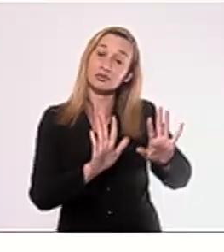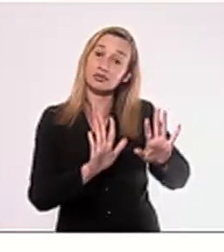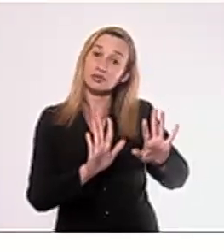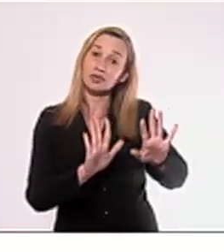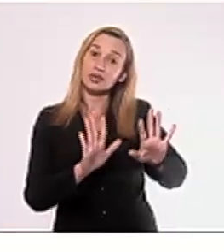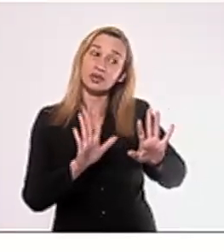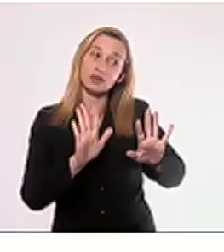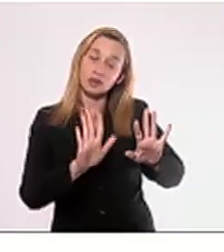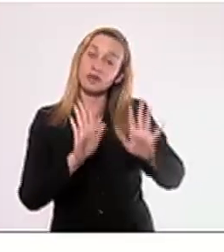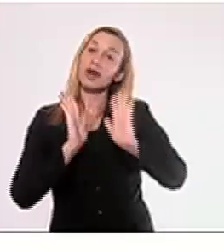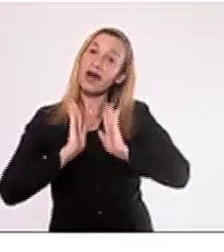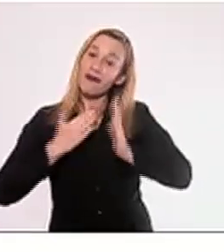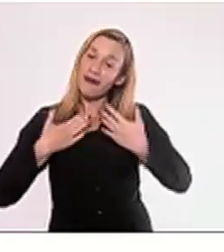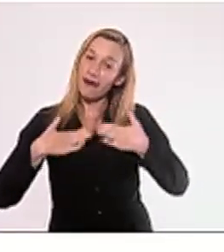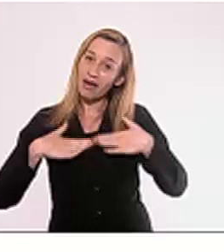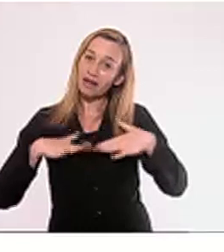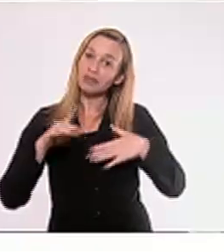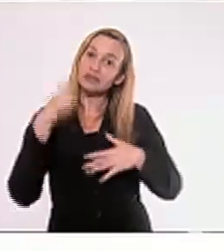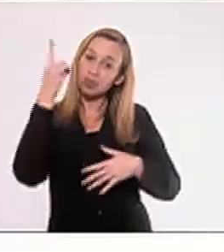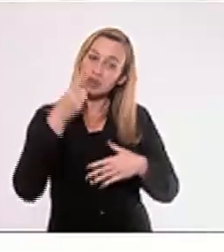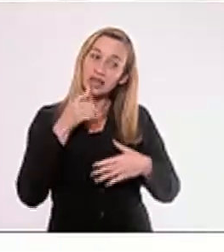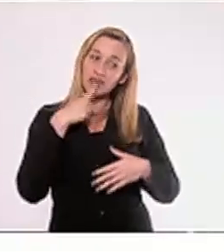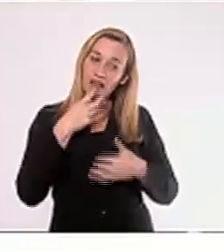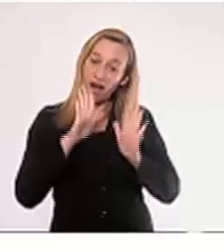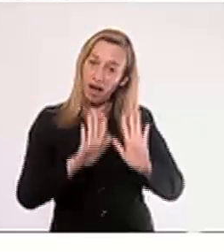gentileza, por favor.